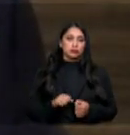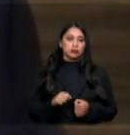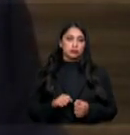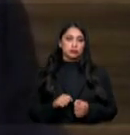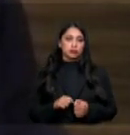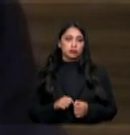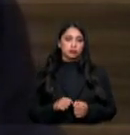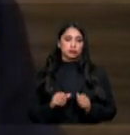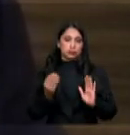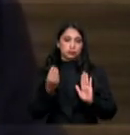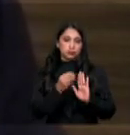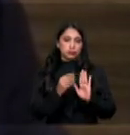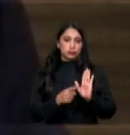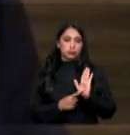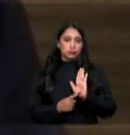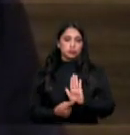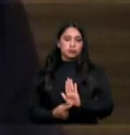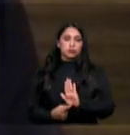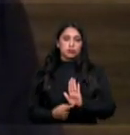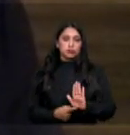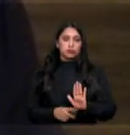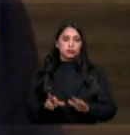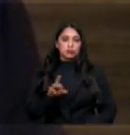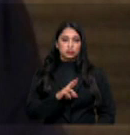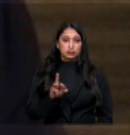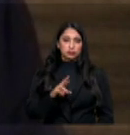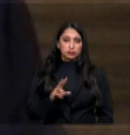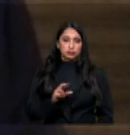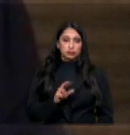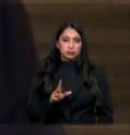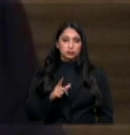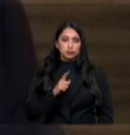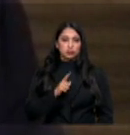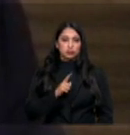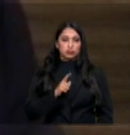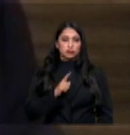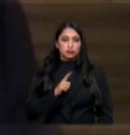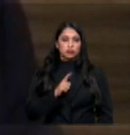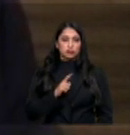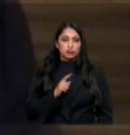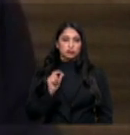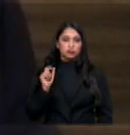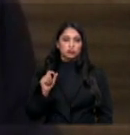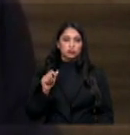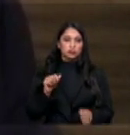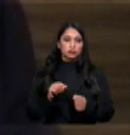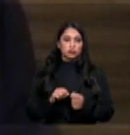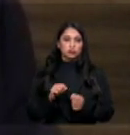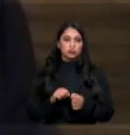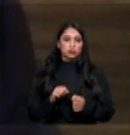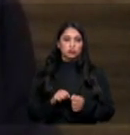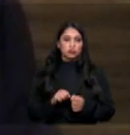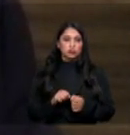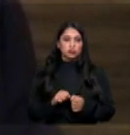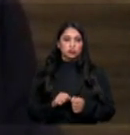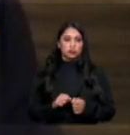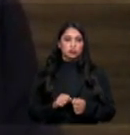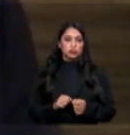diz esse dispositivo. Não são abrangidos pelo regime previsto neste capítulo